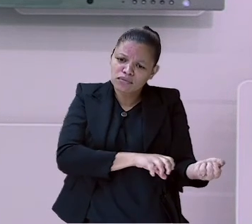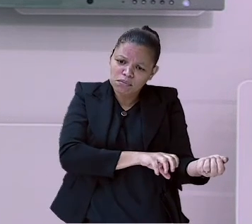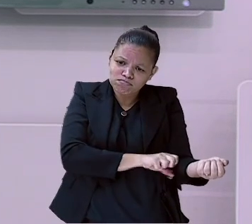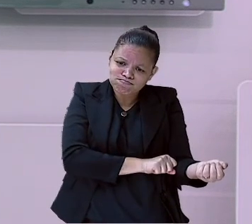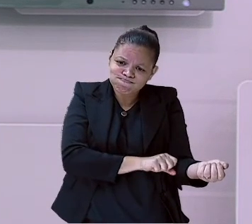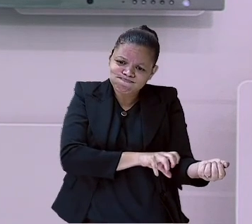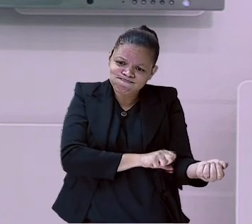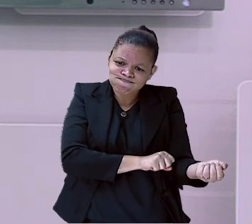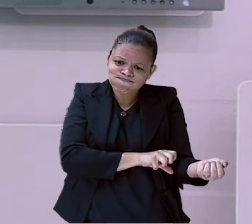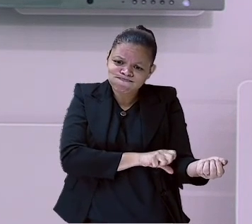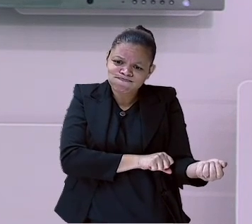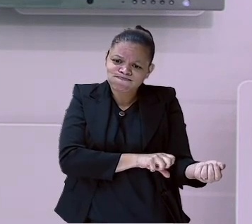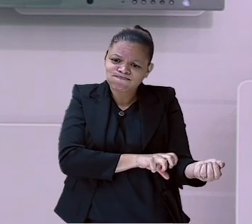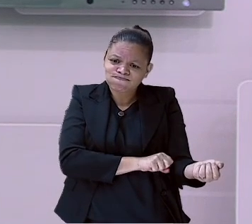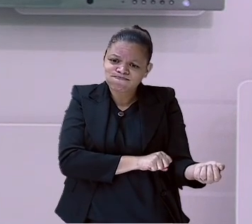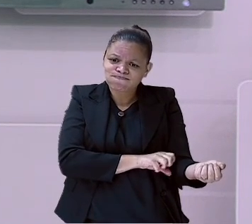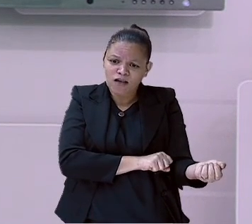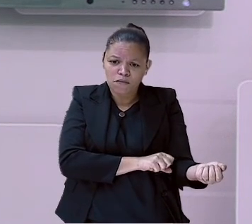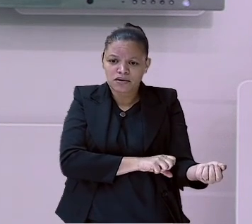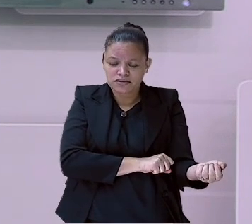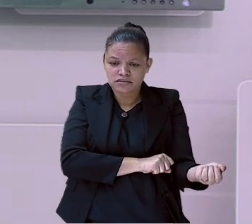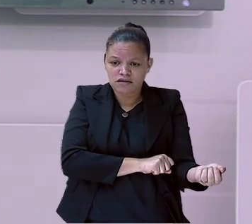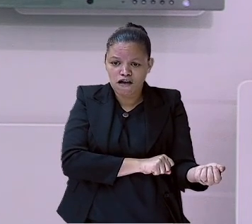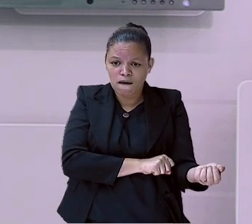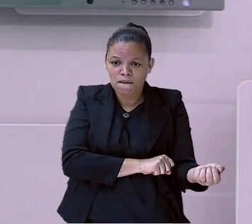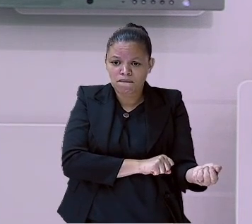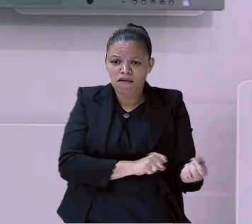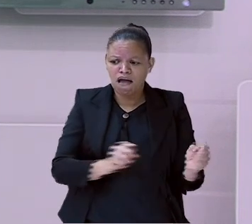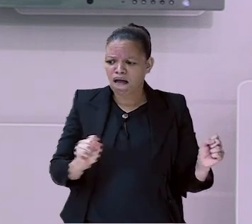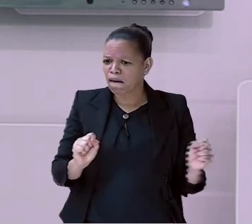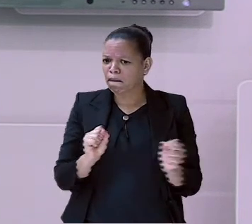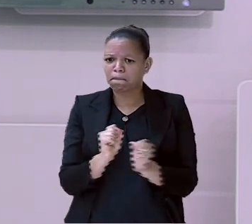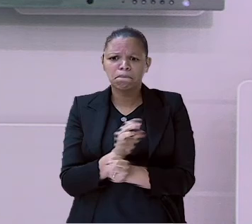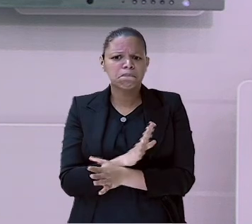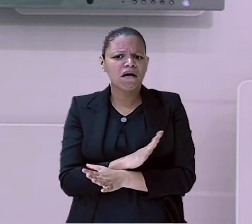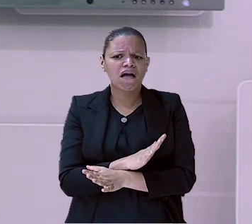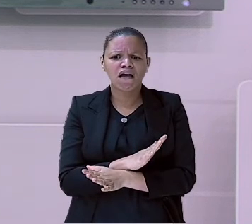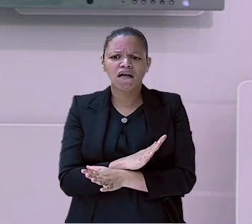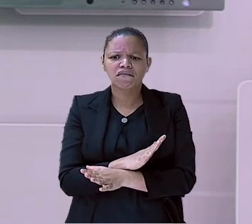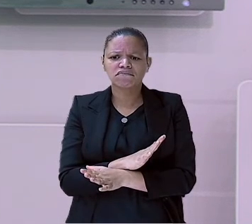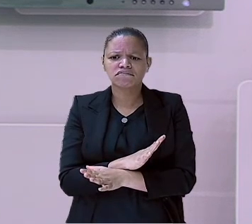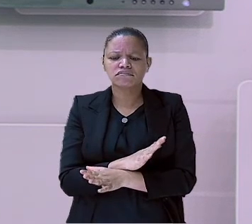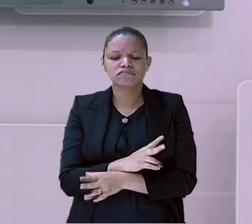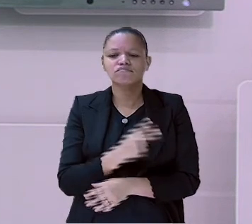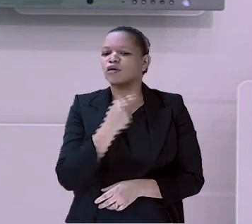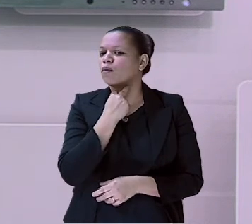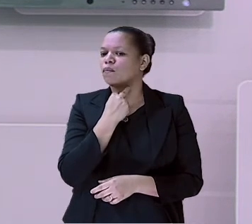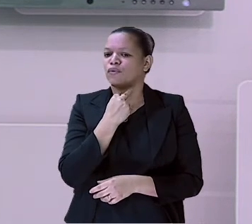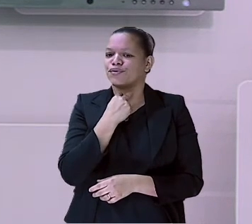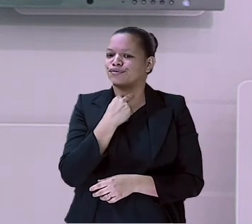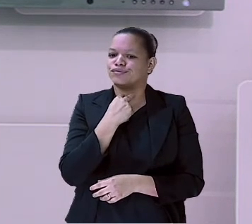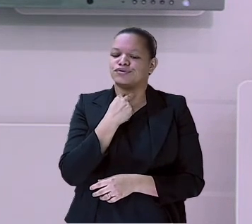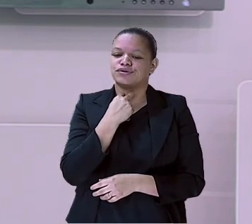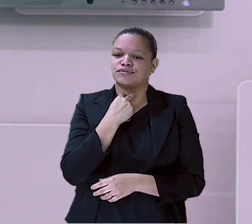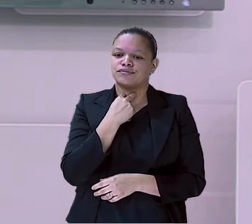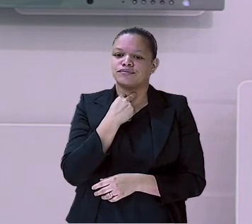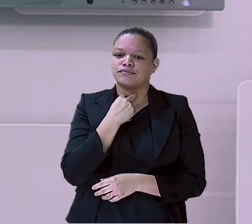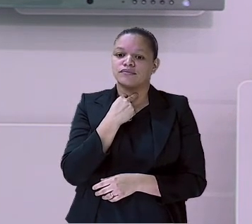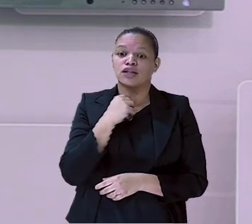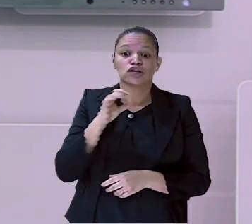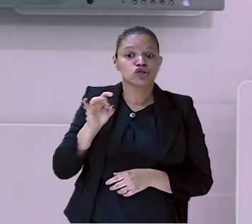pode. Se o médico não disse para você suspender, então você não deve suspender. Passe a